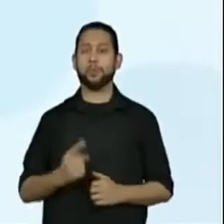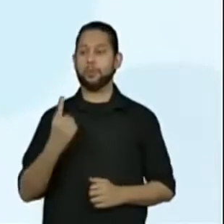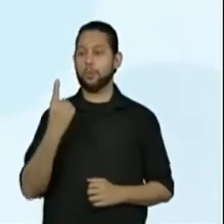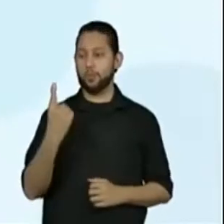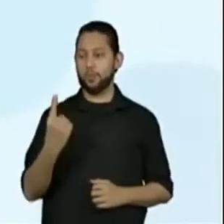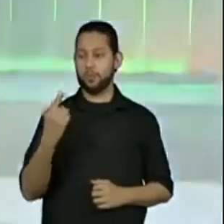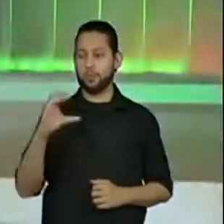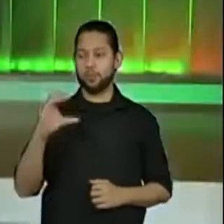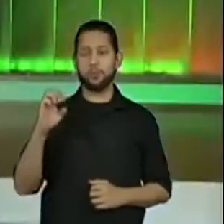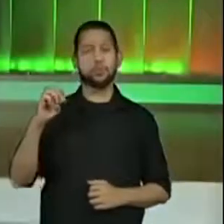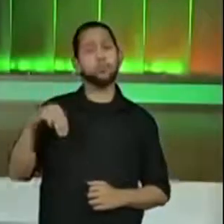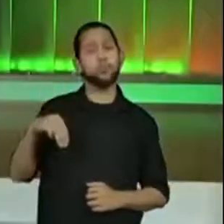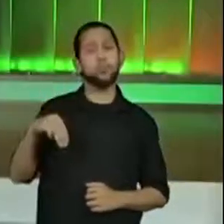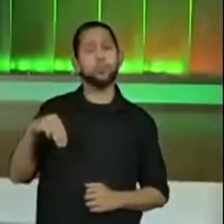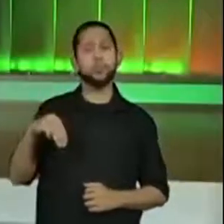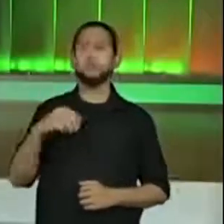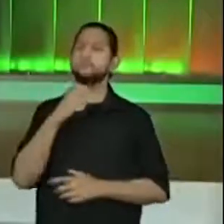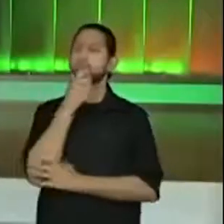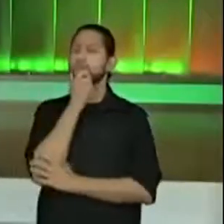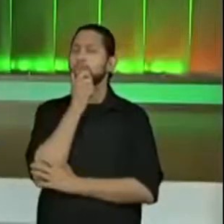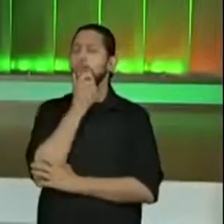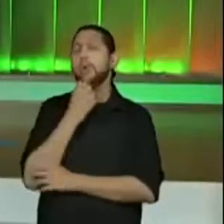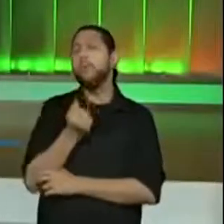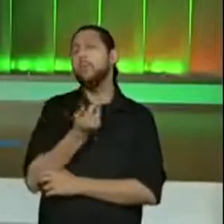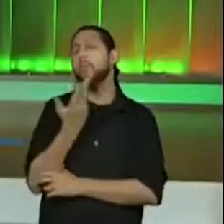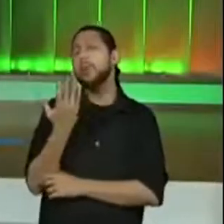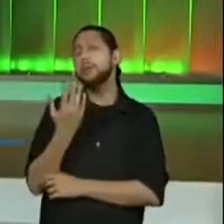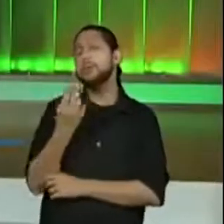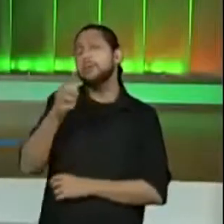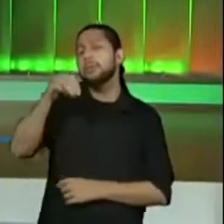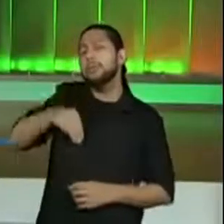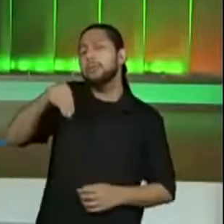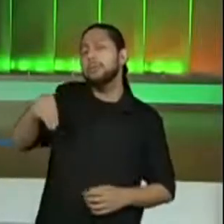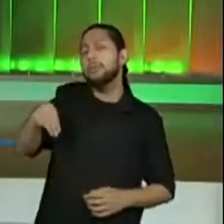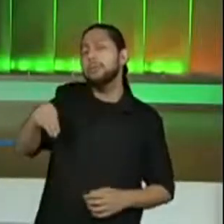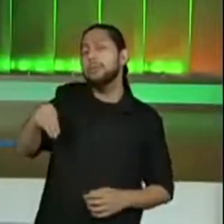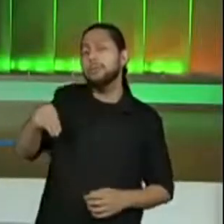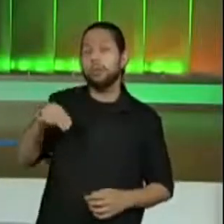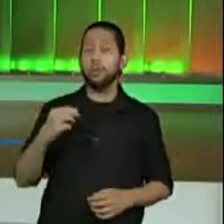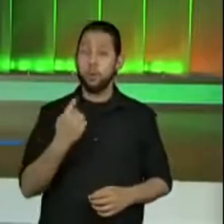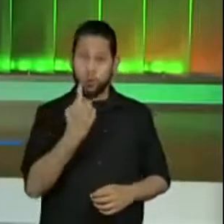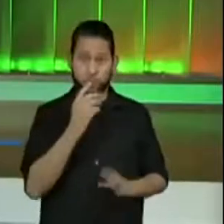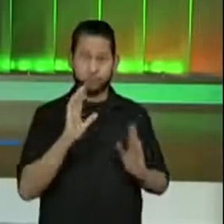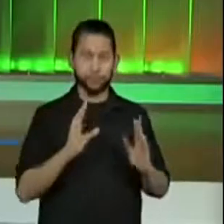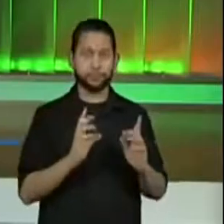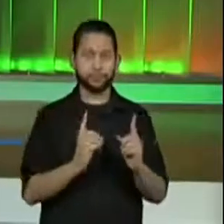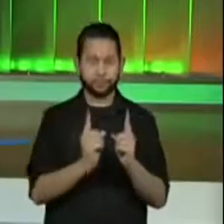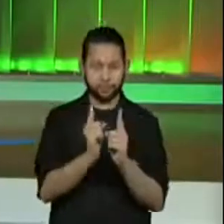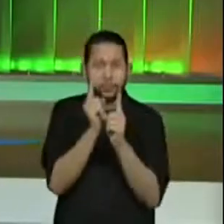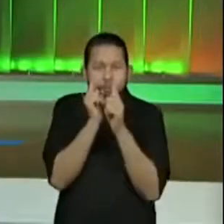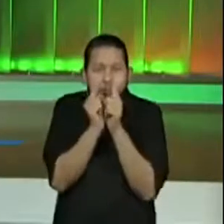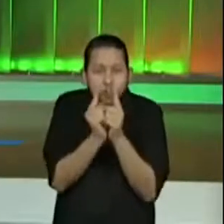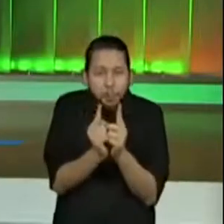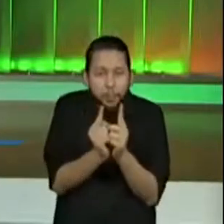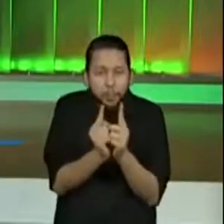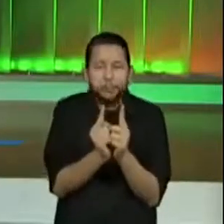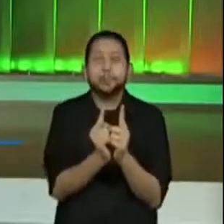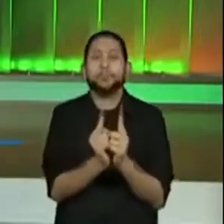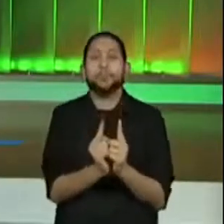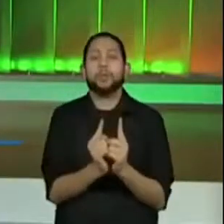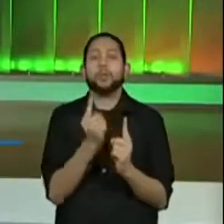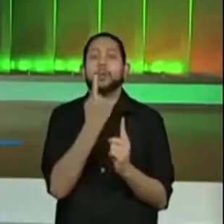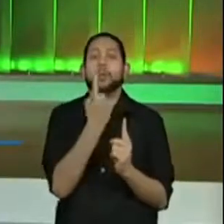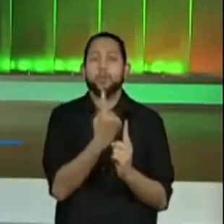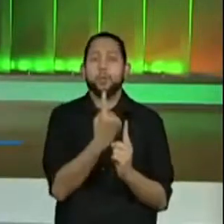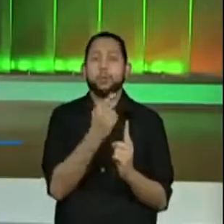equivale a quantos milímetros? Não Quis saber agora sim. E aí?